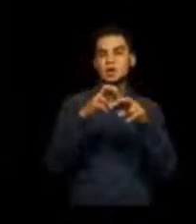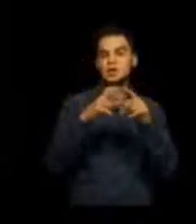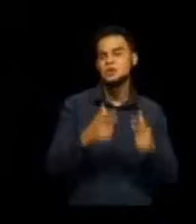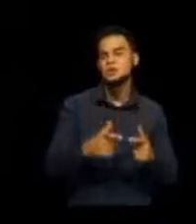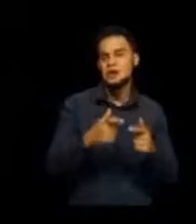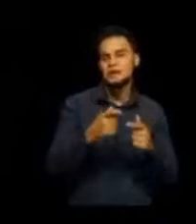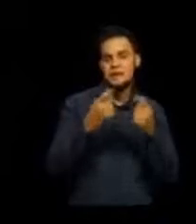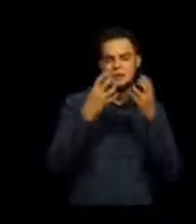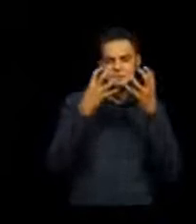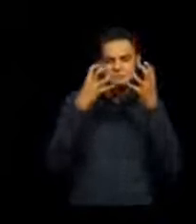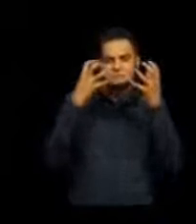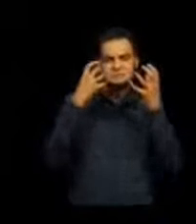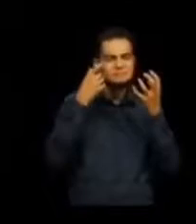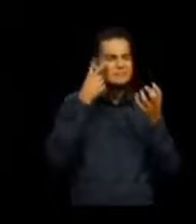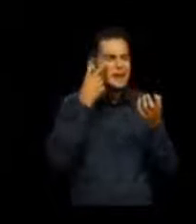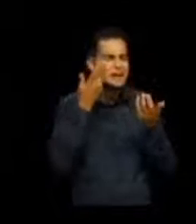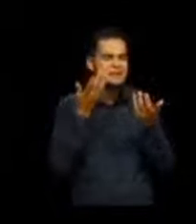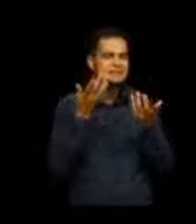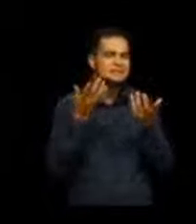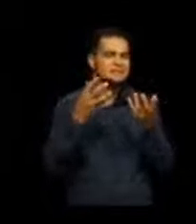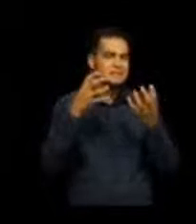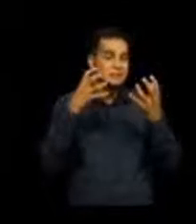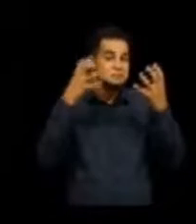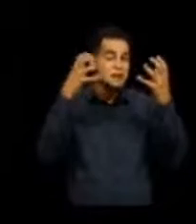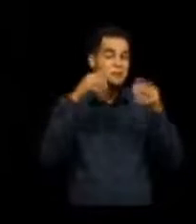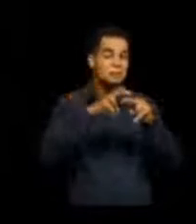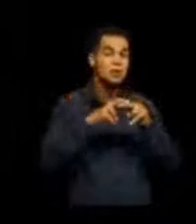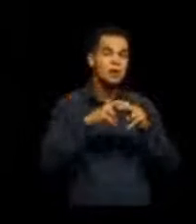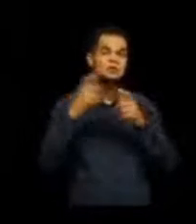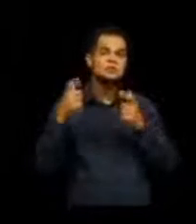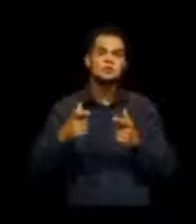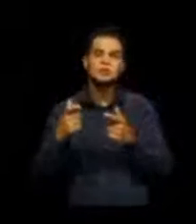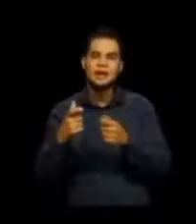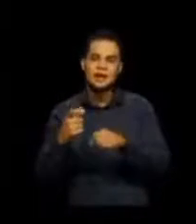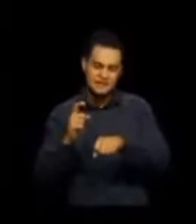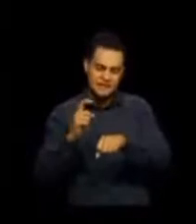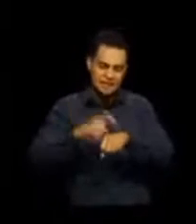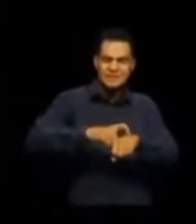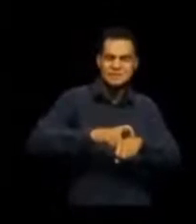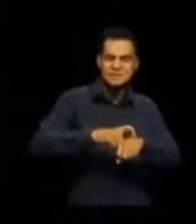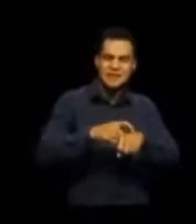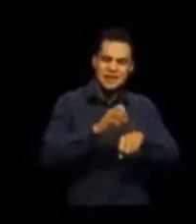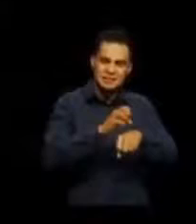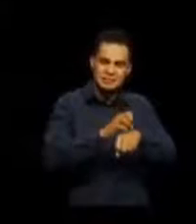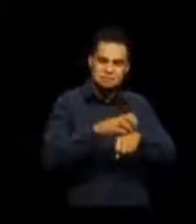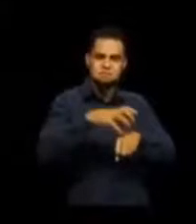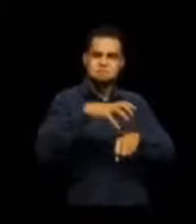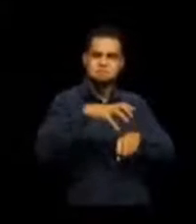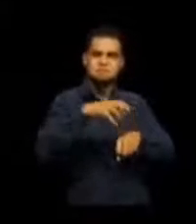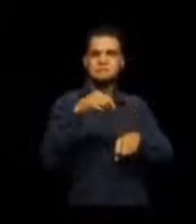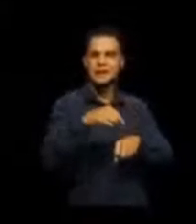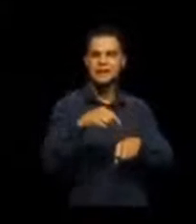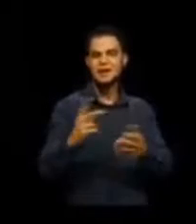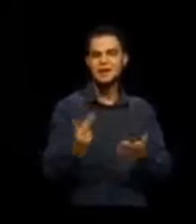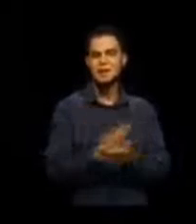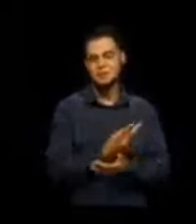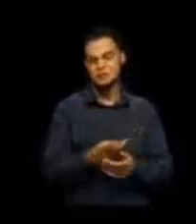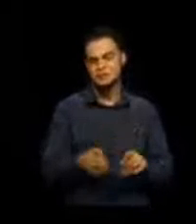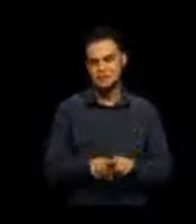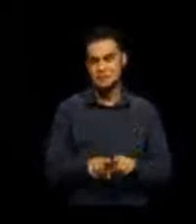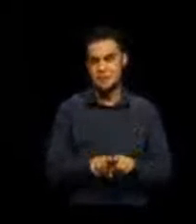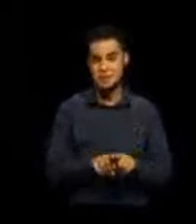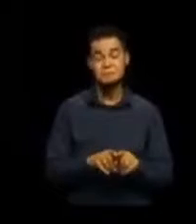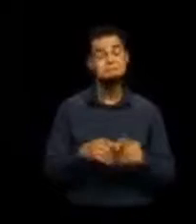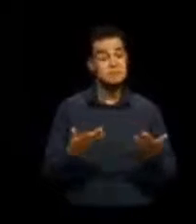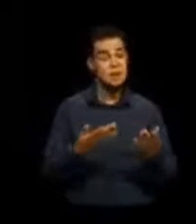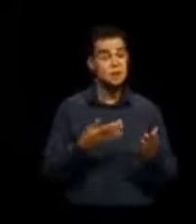que a gente vai ver no próximo slide. E na fase crônica, passando-se então essa fase, esse período, né, infectório de